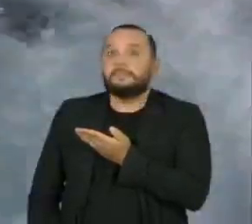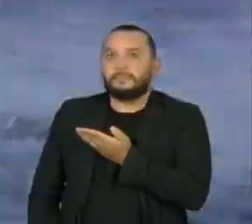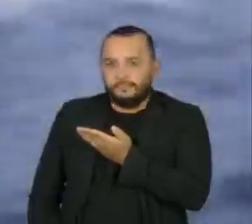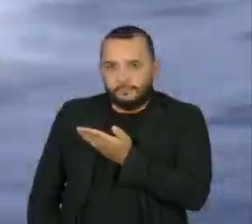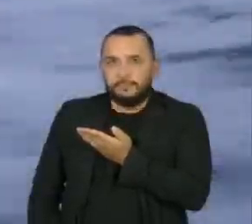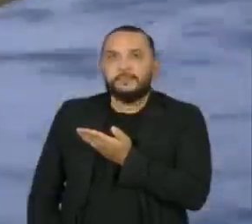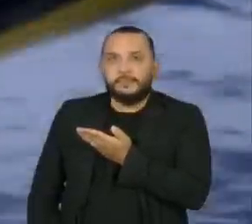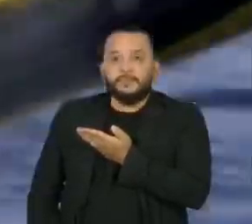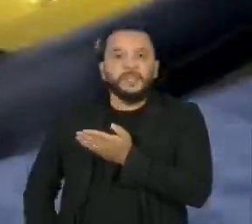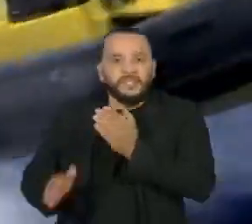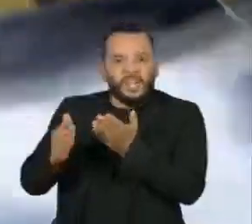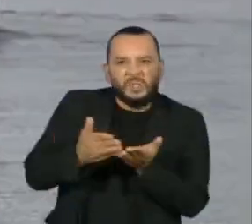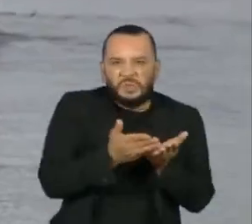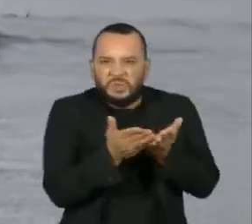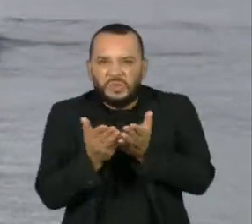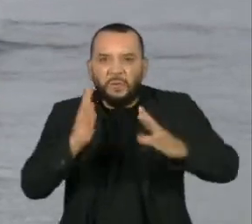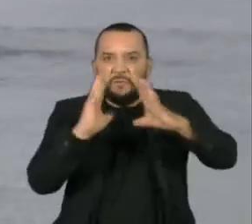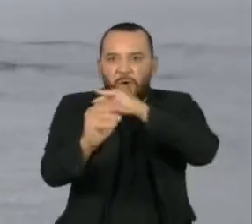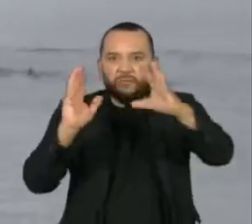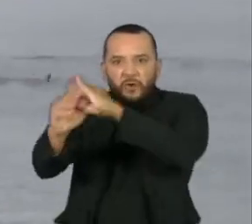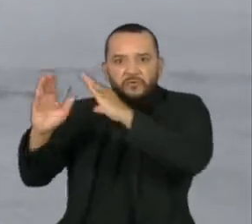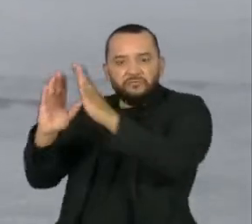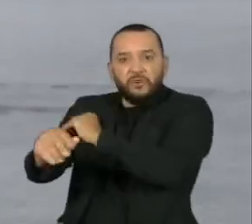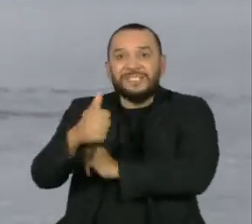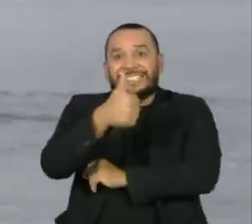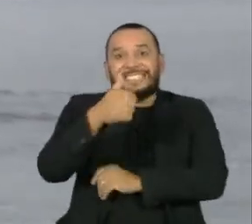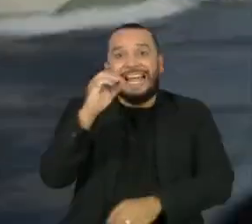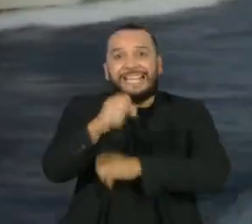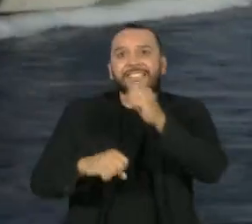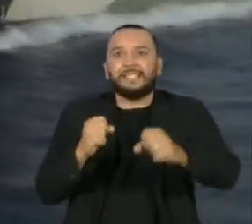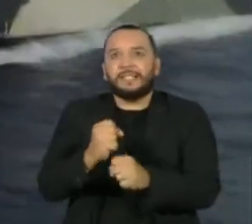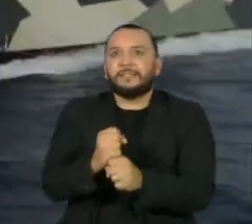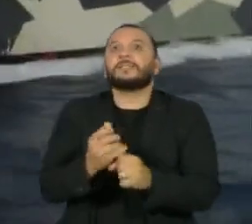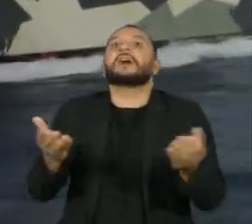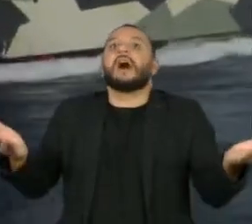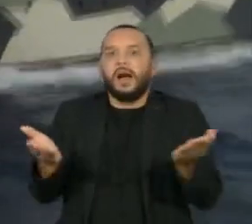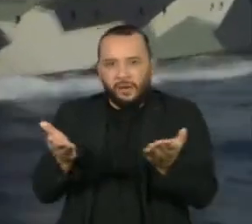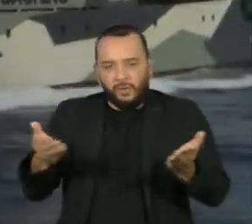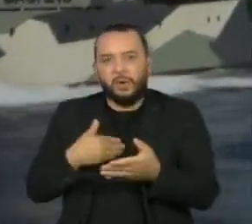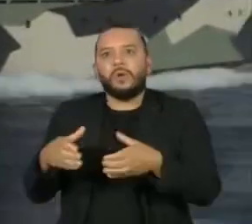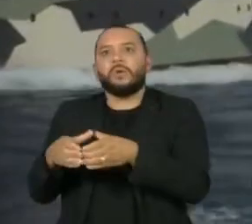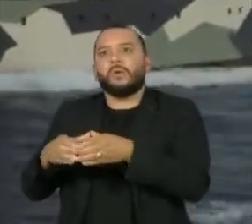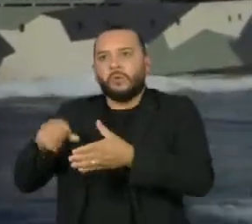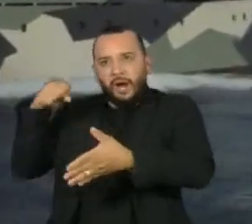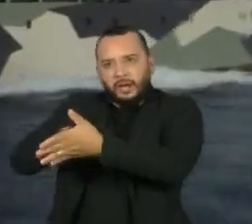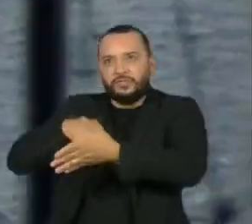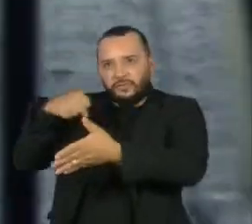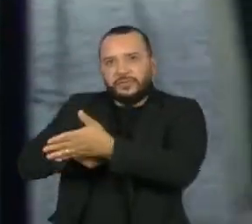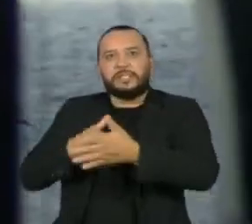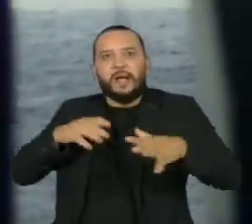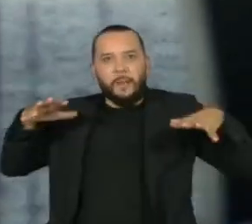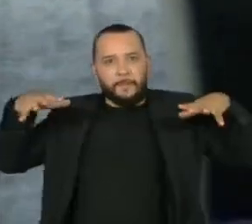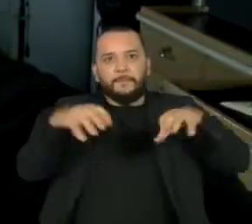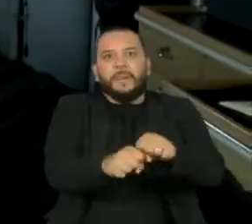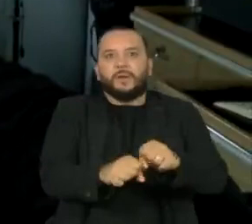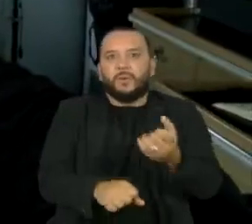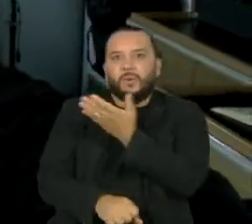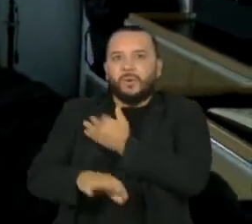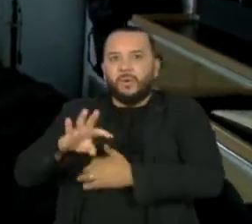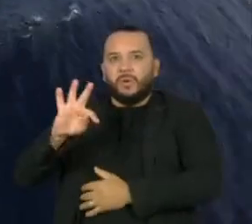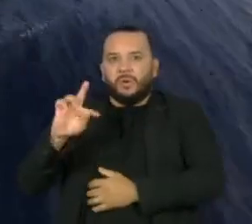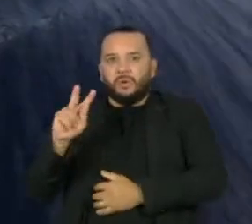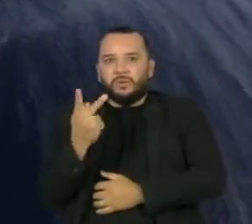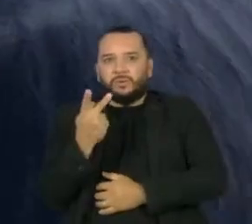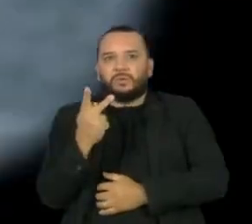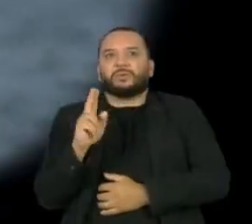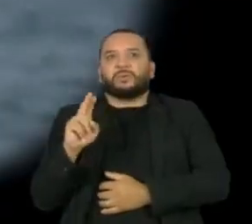de escapar da justiça por 10 anos, o Thunder foi cercado pelos ativistas do Sea Shepherd. Thunder, this is